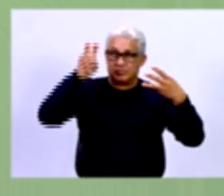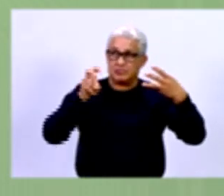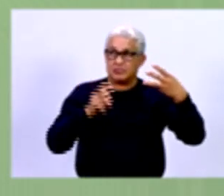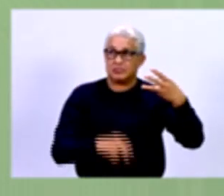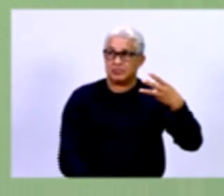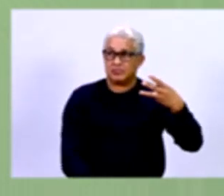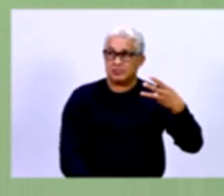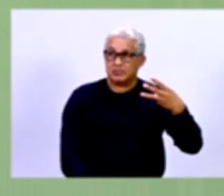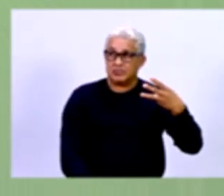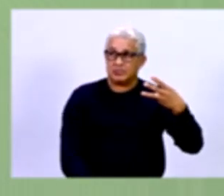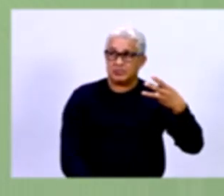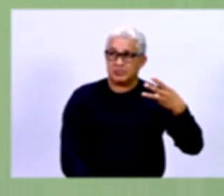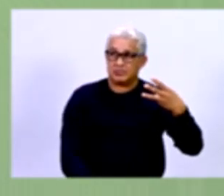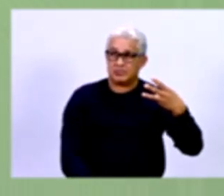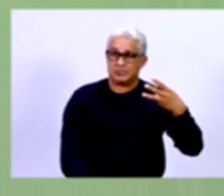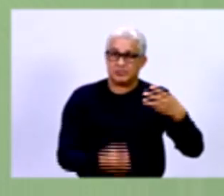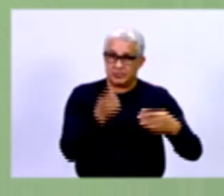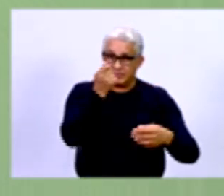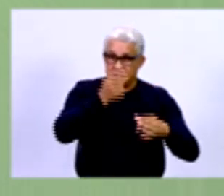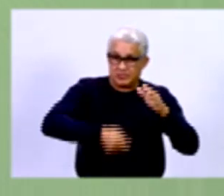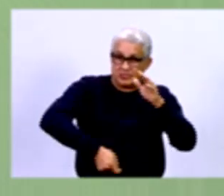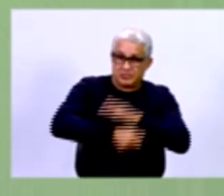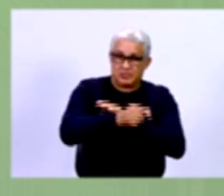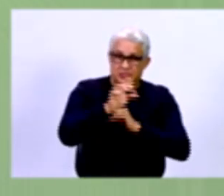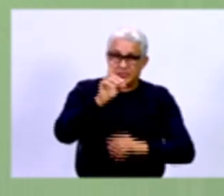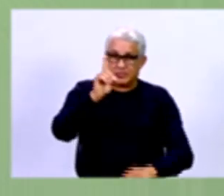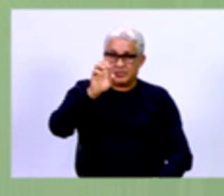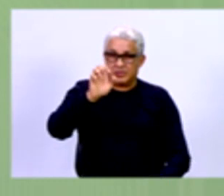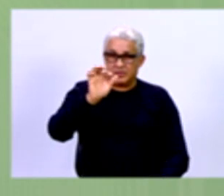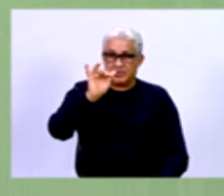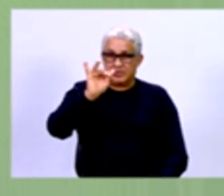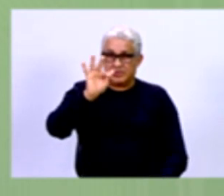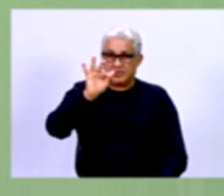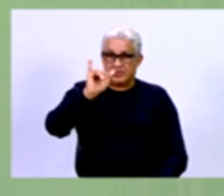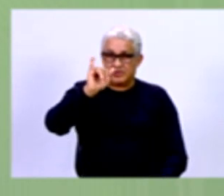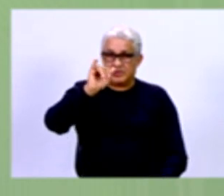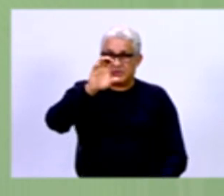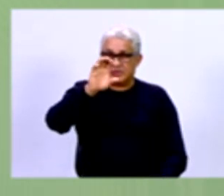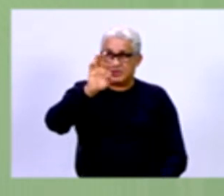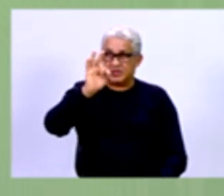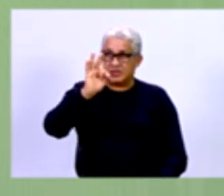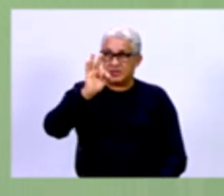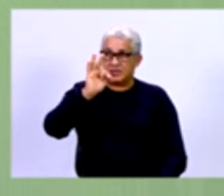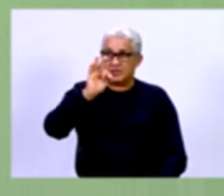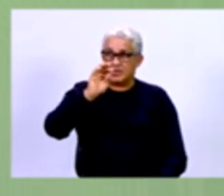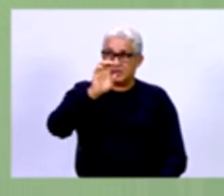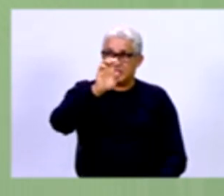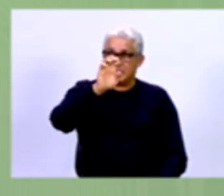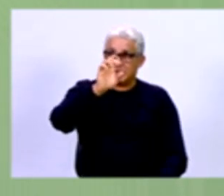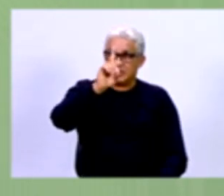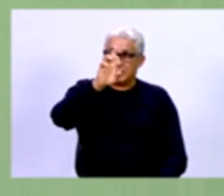que é o financiamento do déficit público e o que é déficit público, enfim. Então,